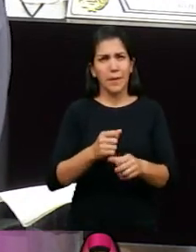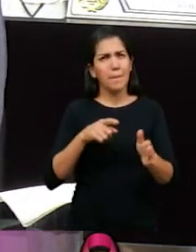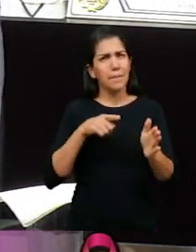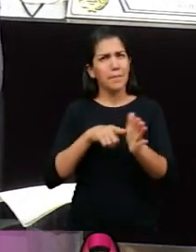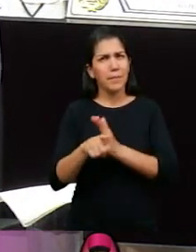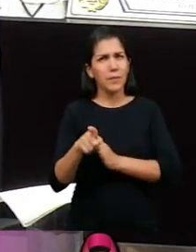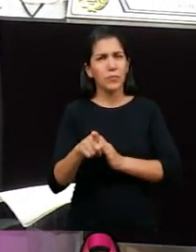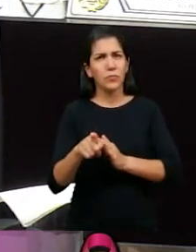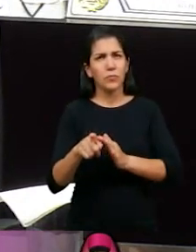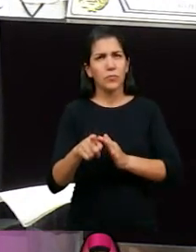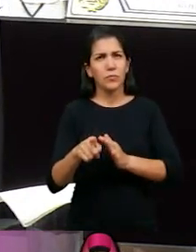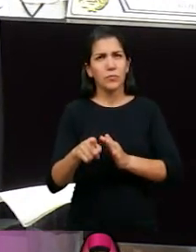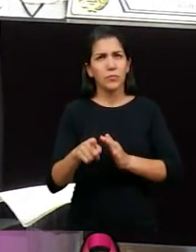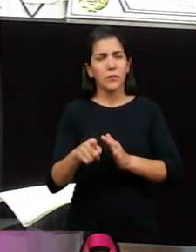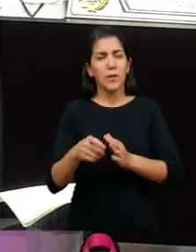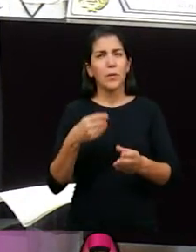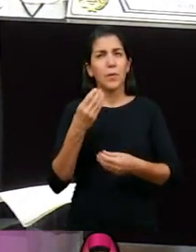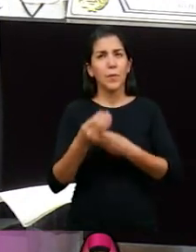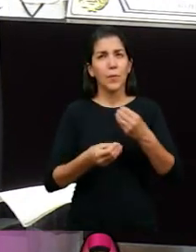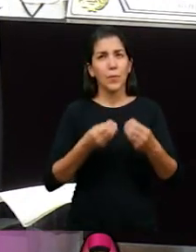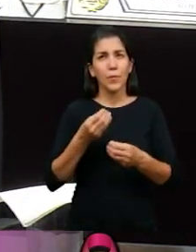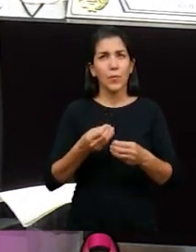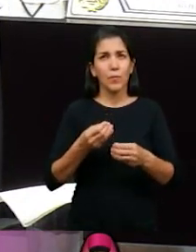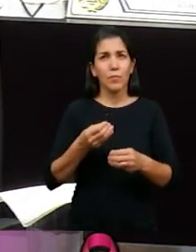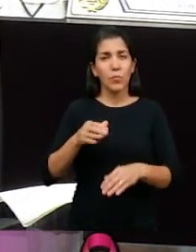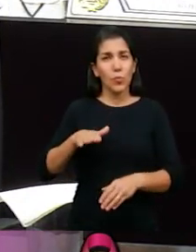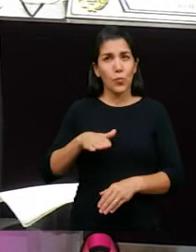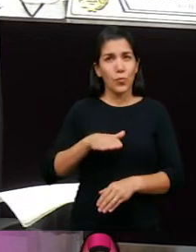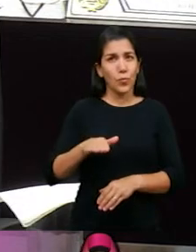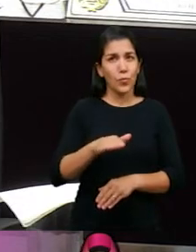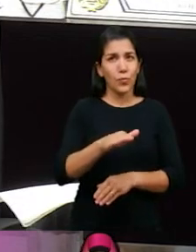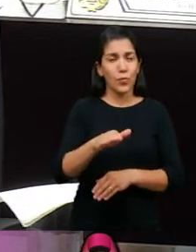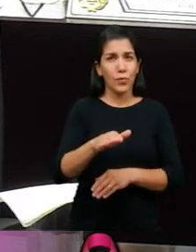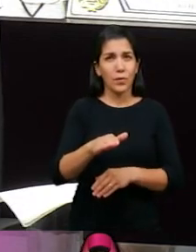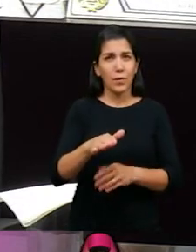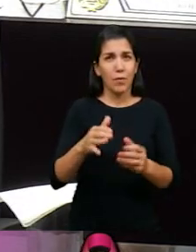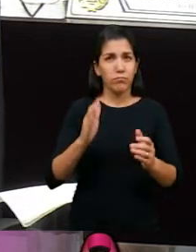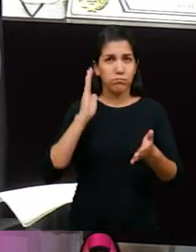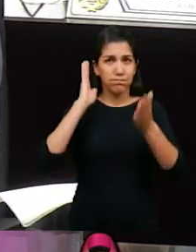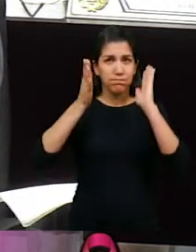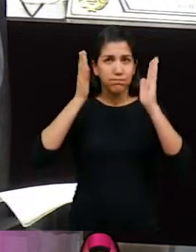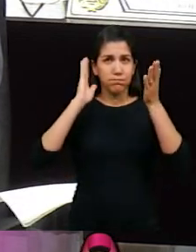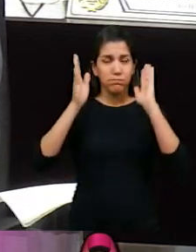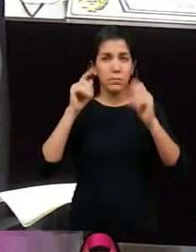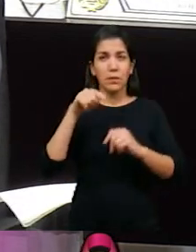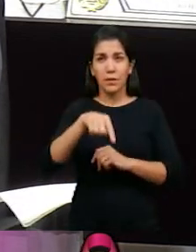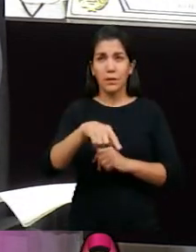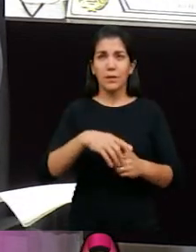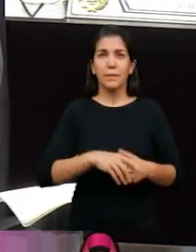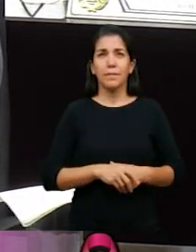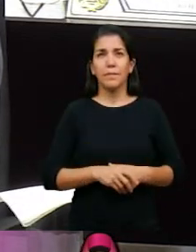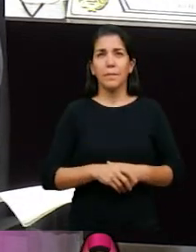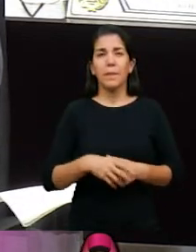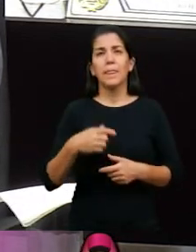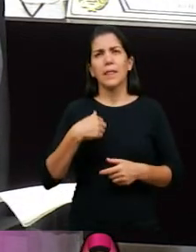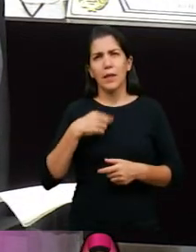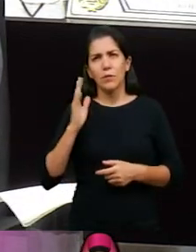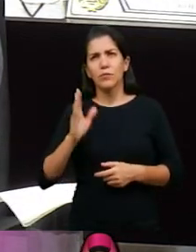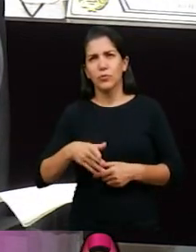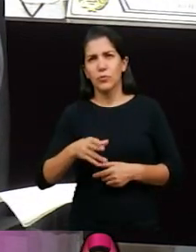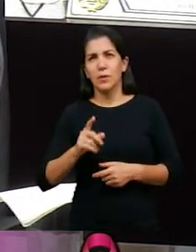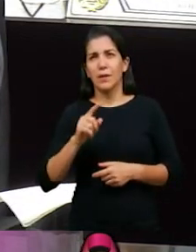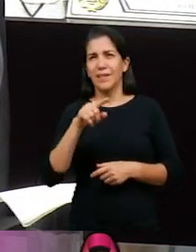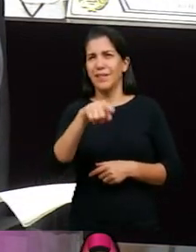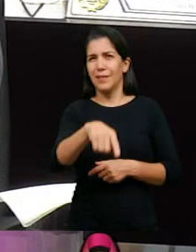acessibilidade de veículos de grande porte. Pois eu mesmo já tive ocasiões de atender incêndio